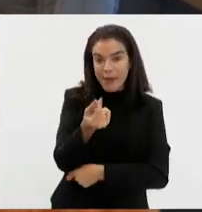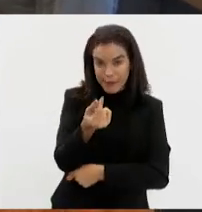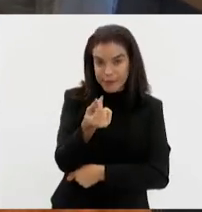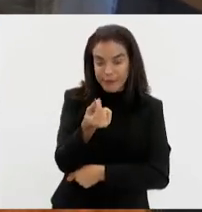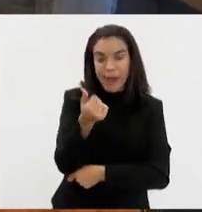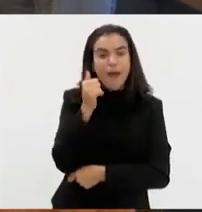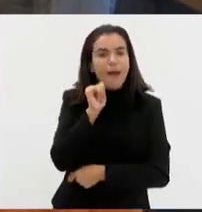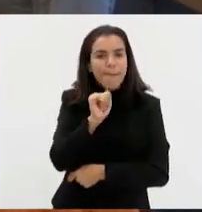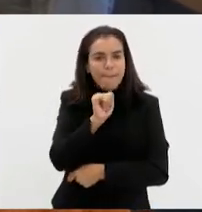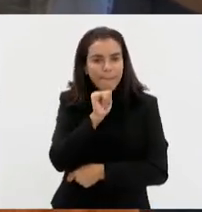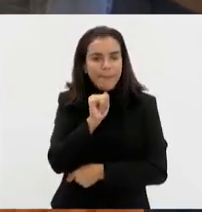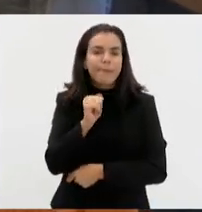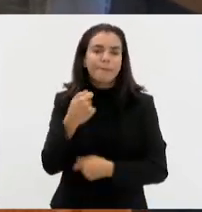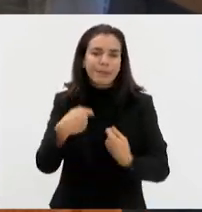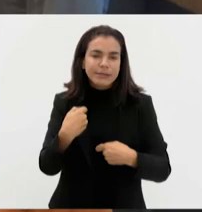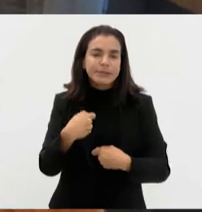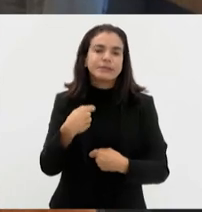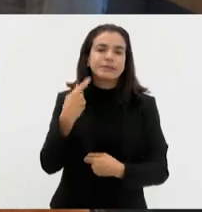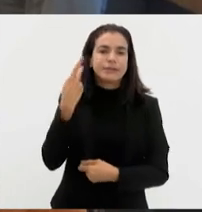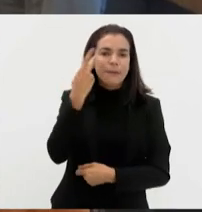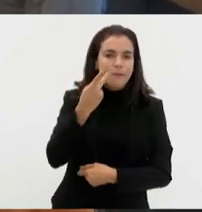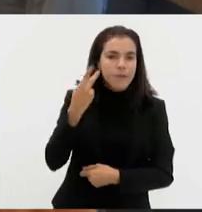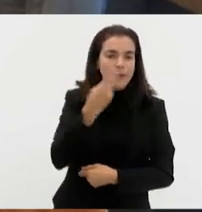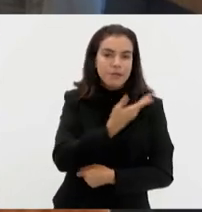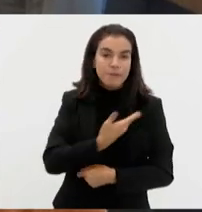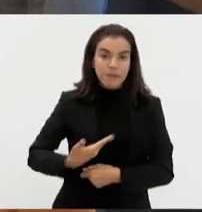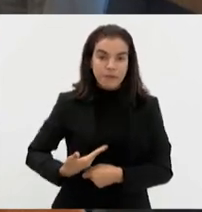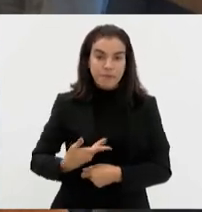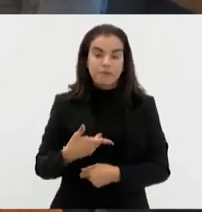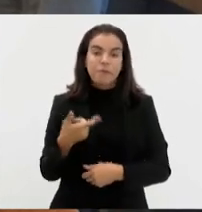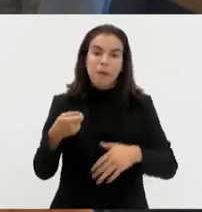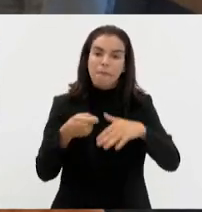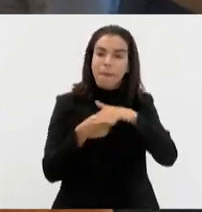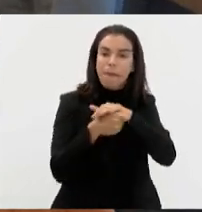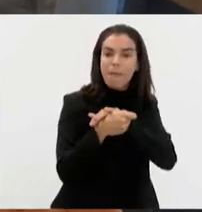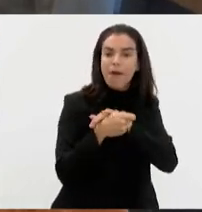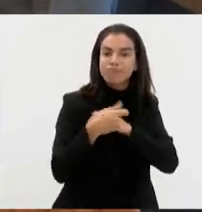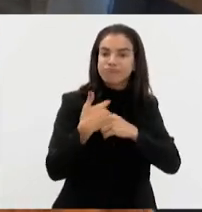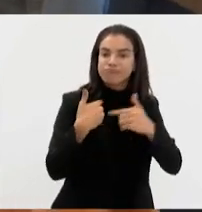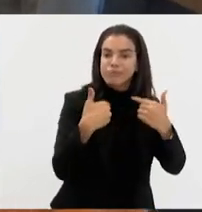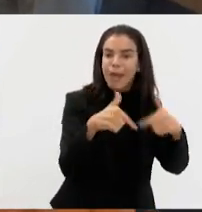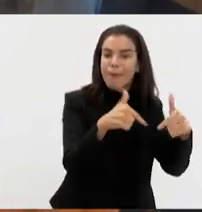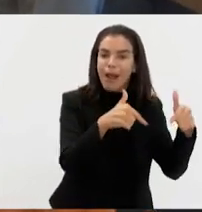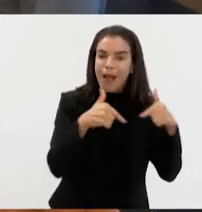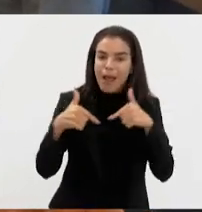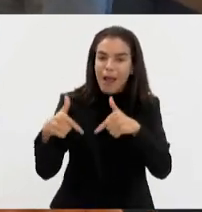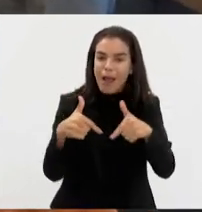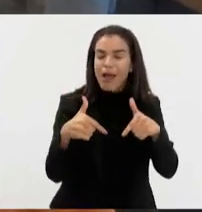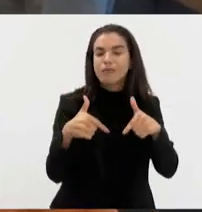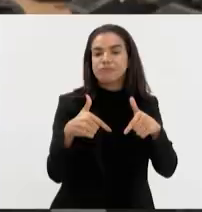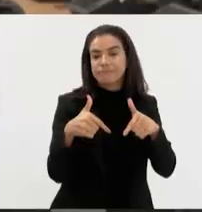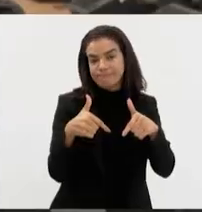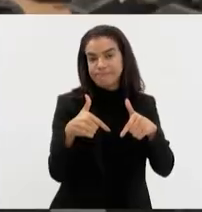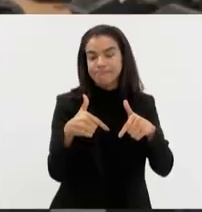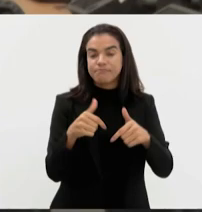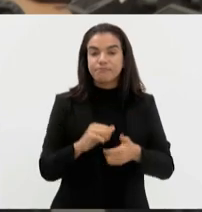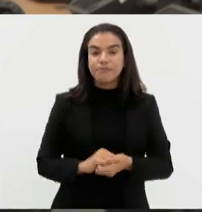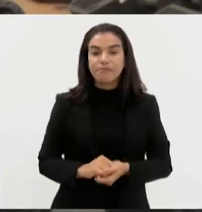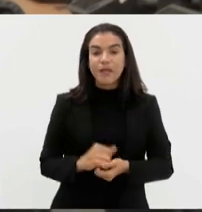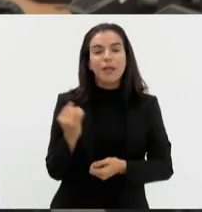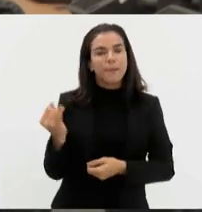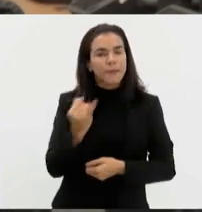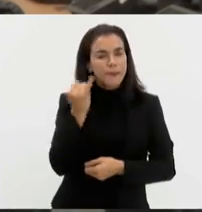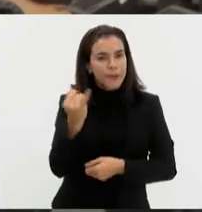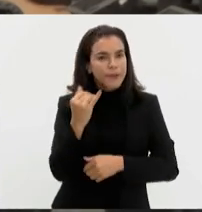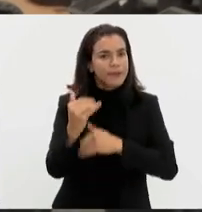precisa ter políticas públicas de acesso a emprego e renda para que ela não dependa desse companheiro agressor. E é importante